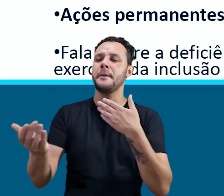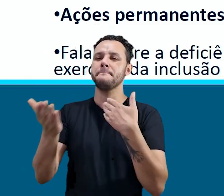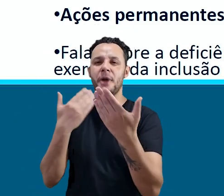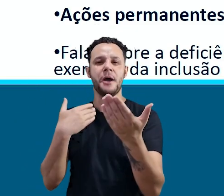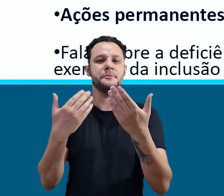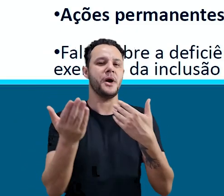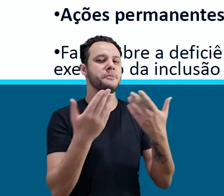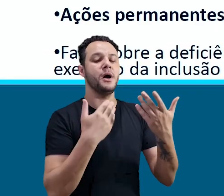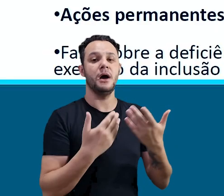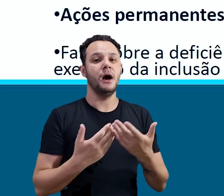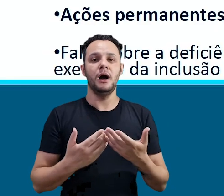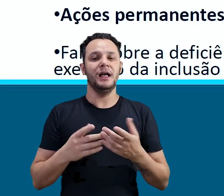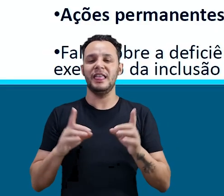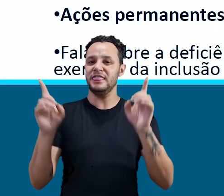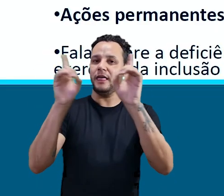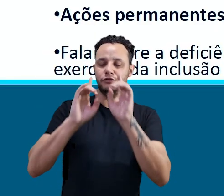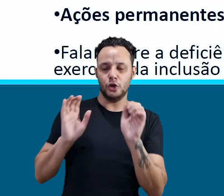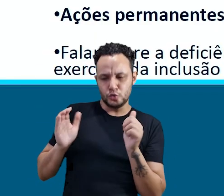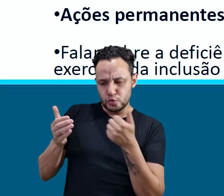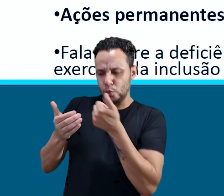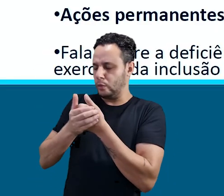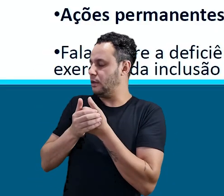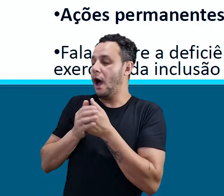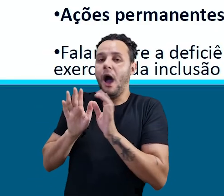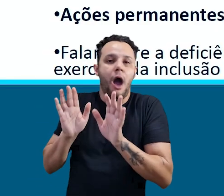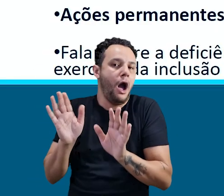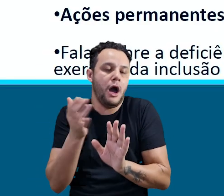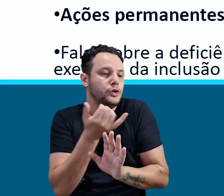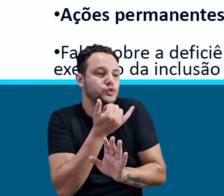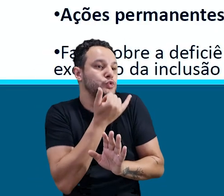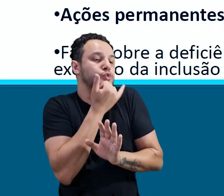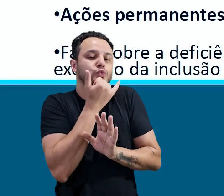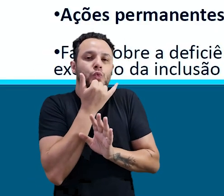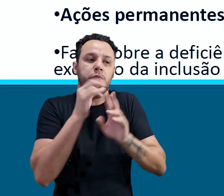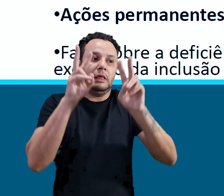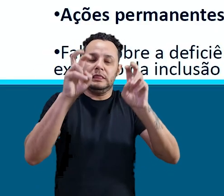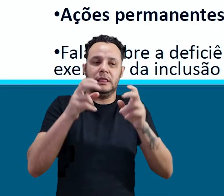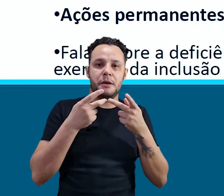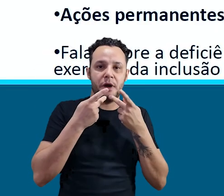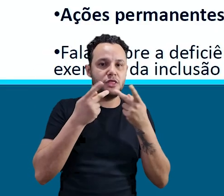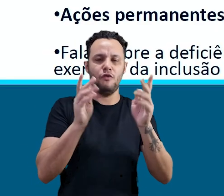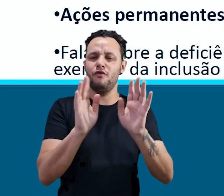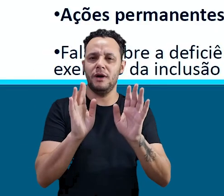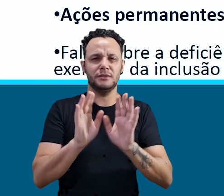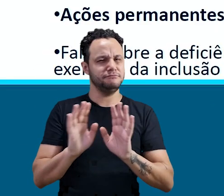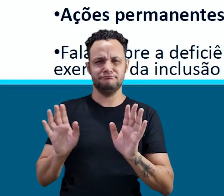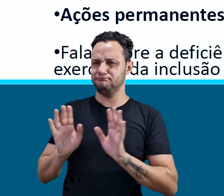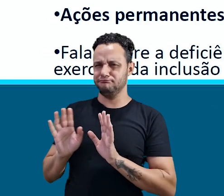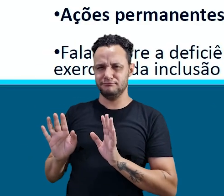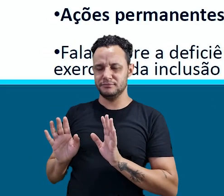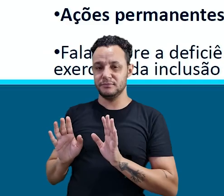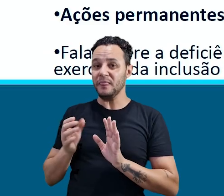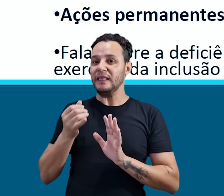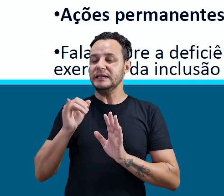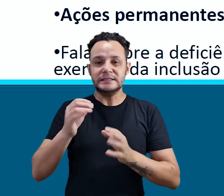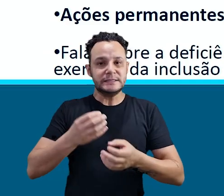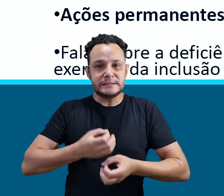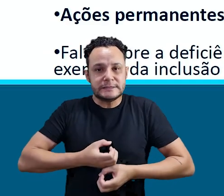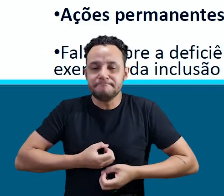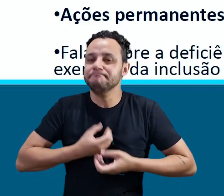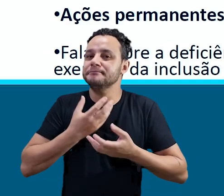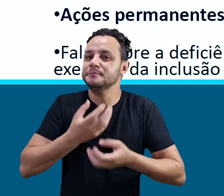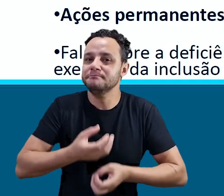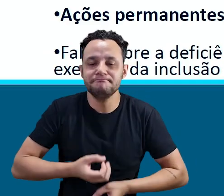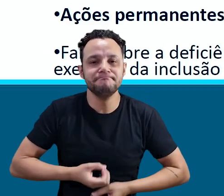tem que falar com muita naturalidade, a gente não pode esconder as deficiências ou achar que eu costumo brincar que quando